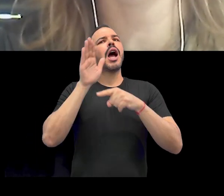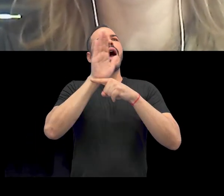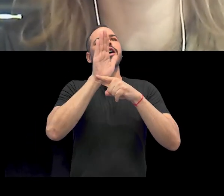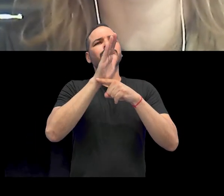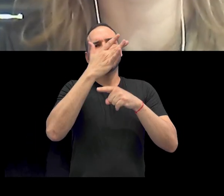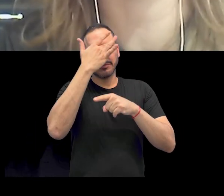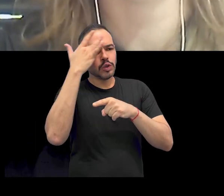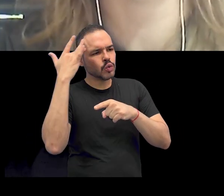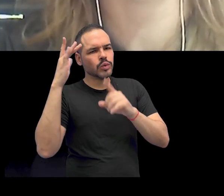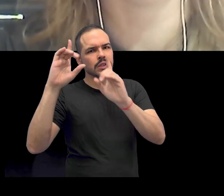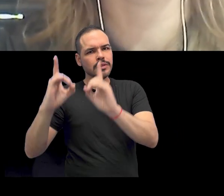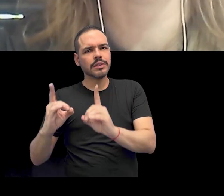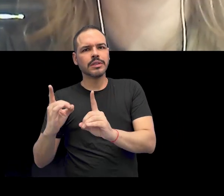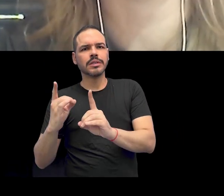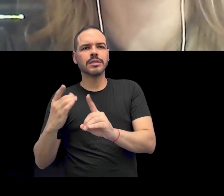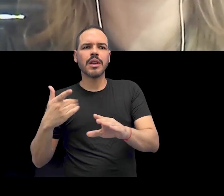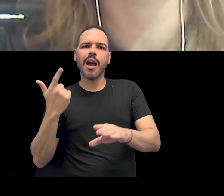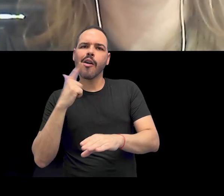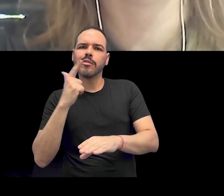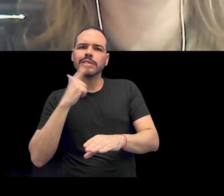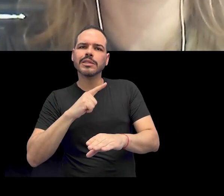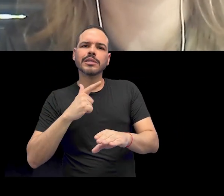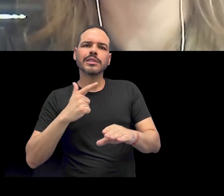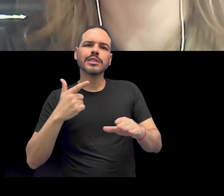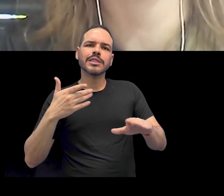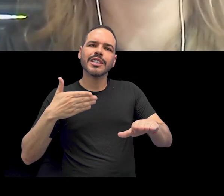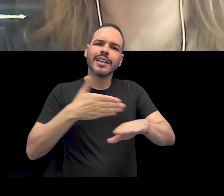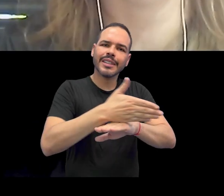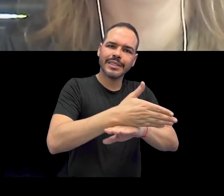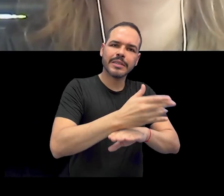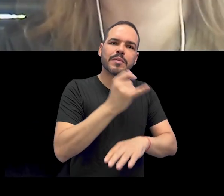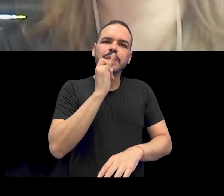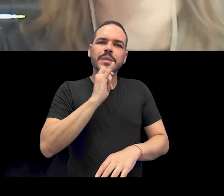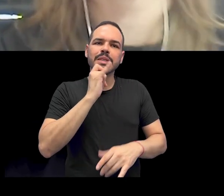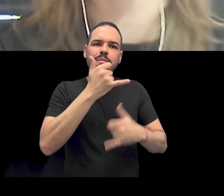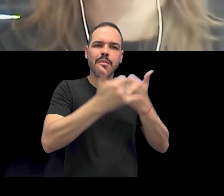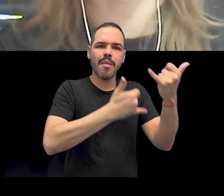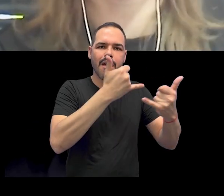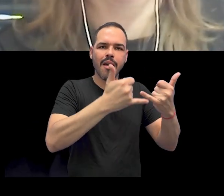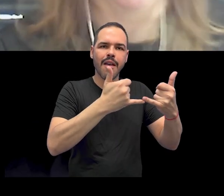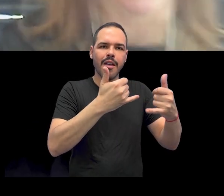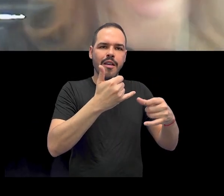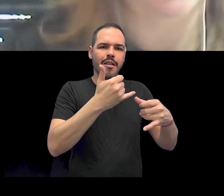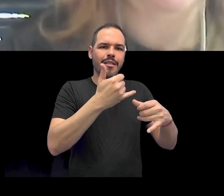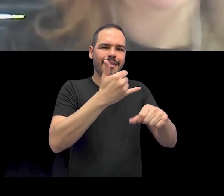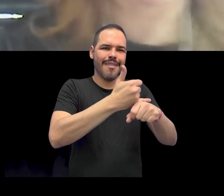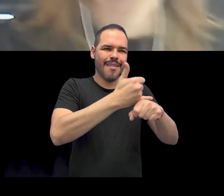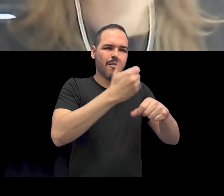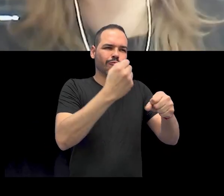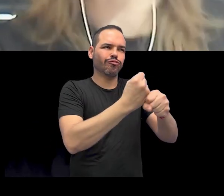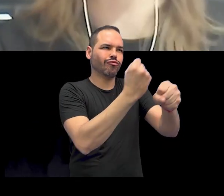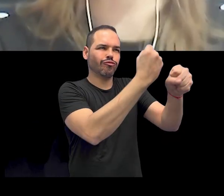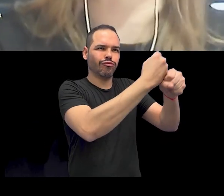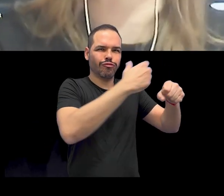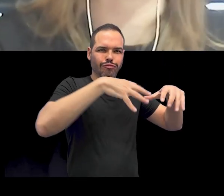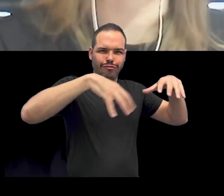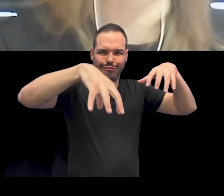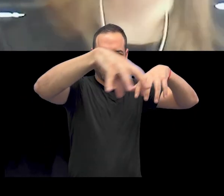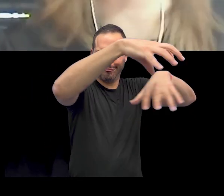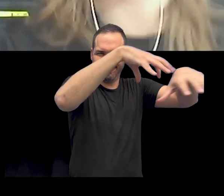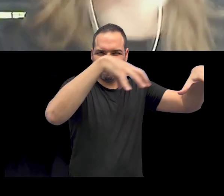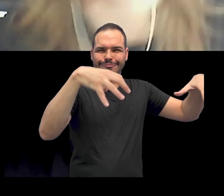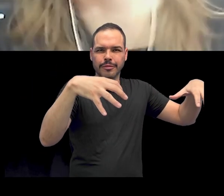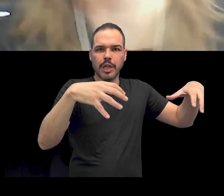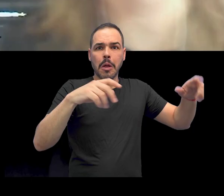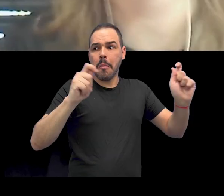né, aos parquinhos inclusivos, com brinquedos que permitem a, a participação